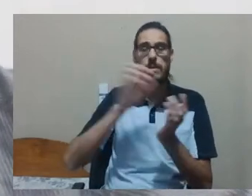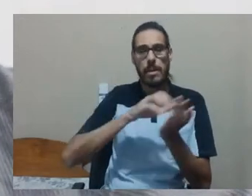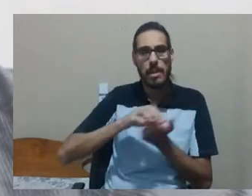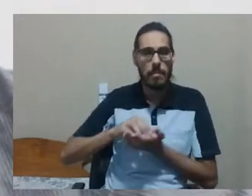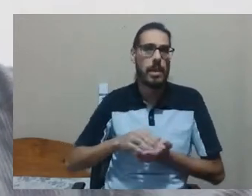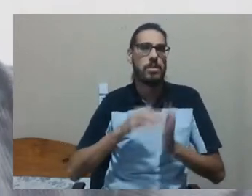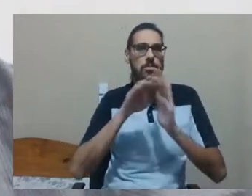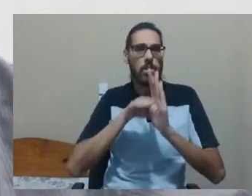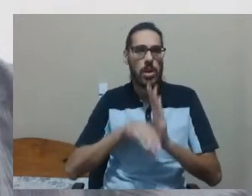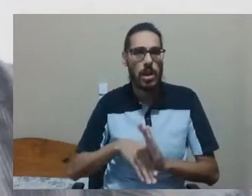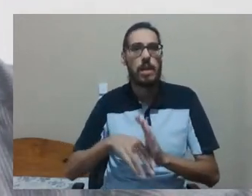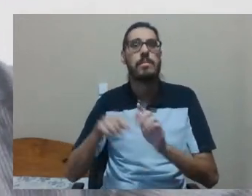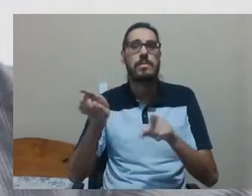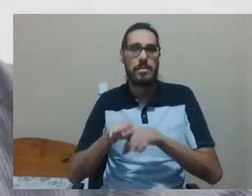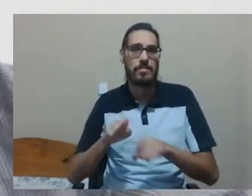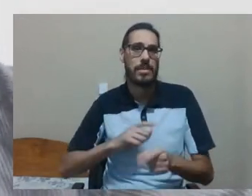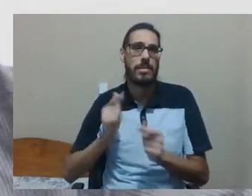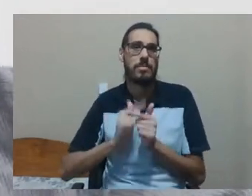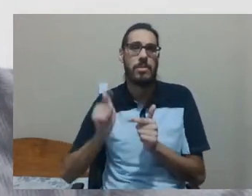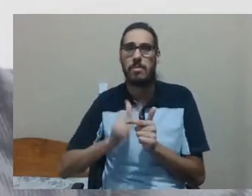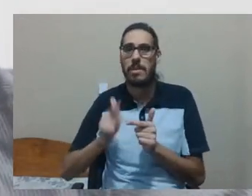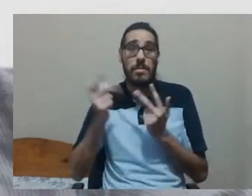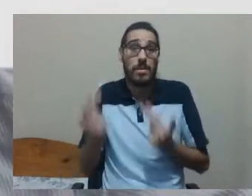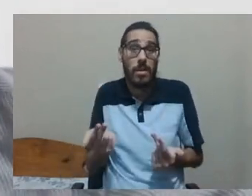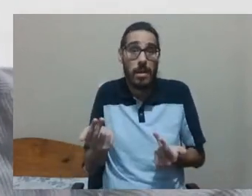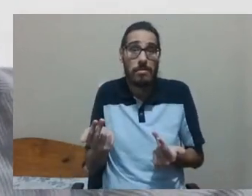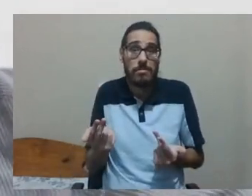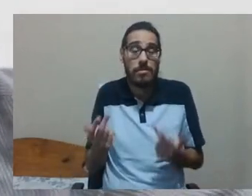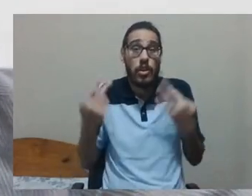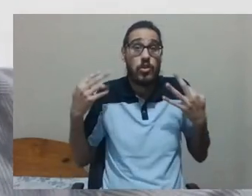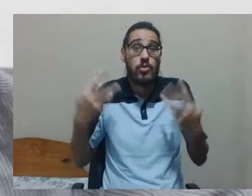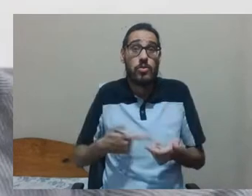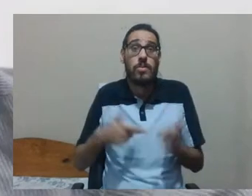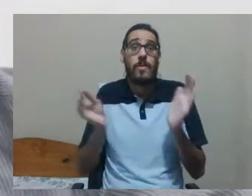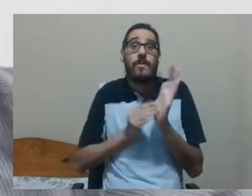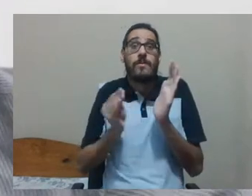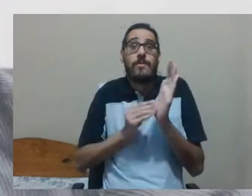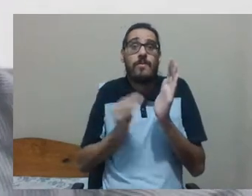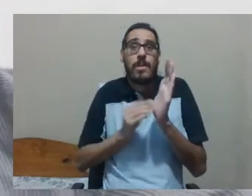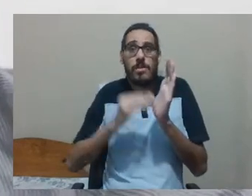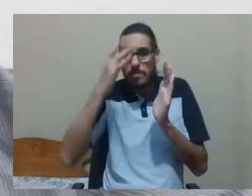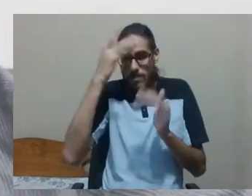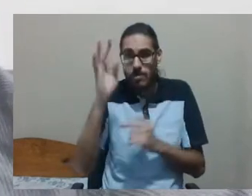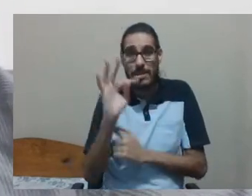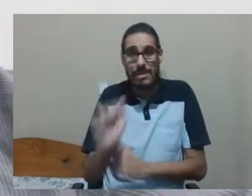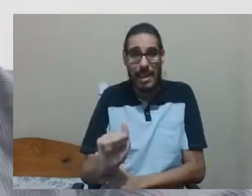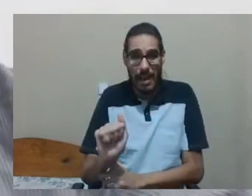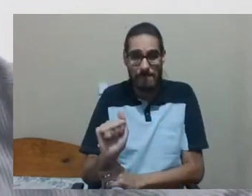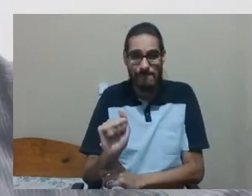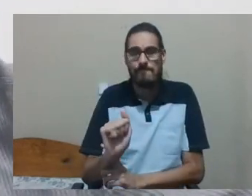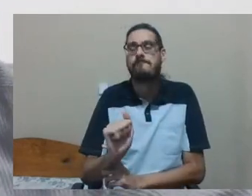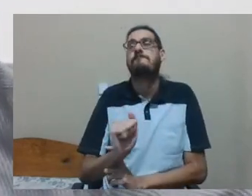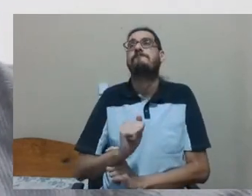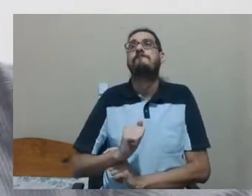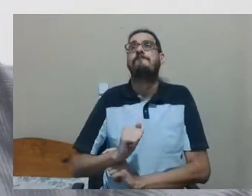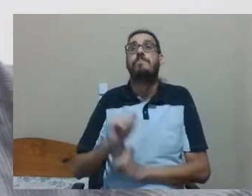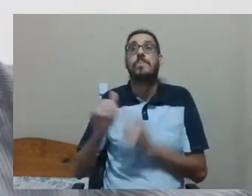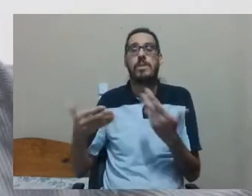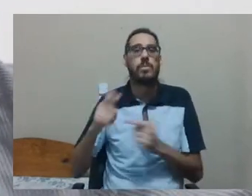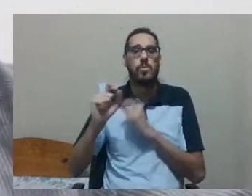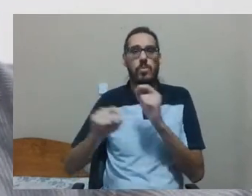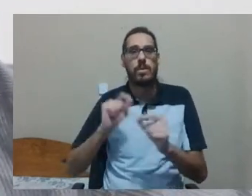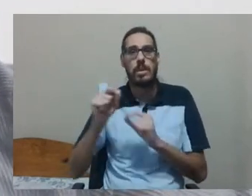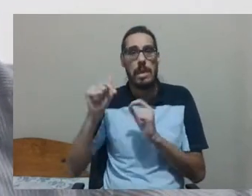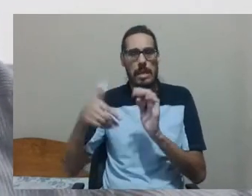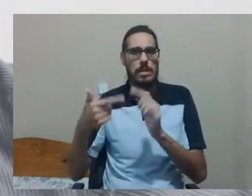outras pró-reitorias, também têm problemas do mesmo tipo. Todos eles estão faltando técnicos lá também. Tá? Então, assim, esse problema